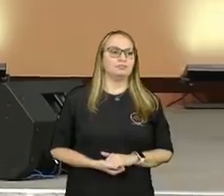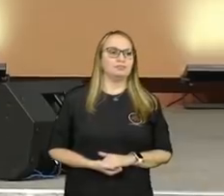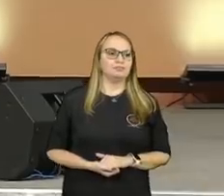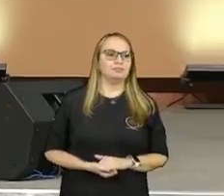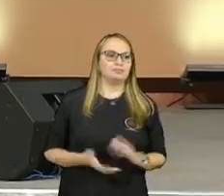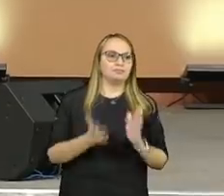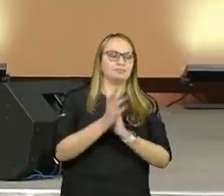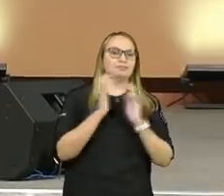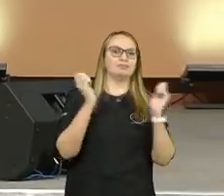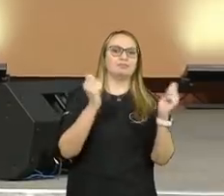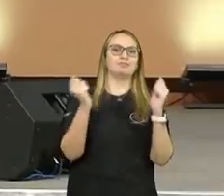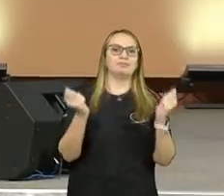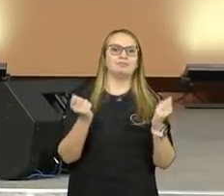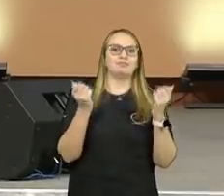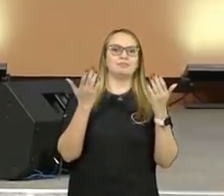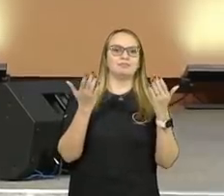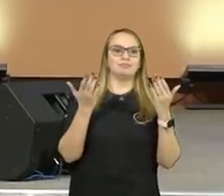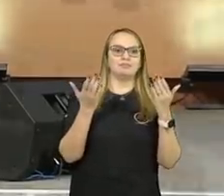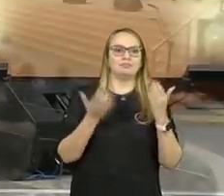Aleluia.